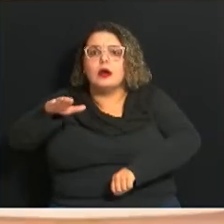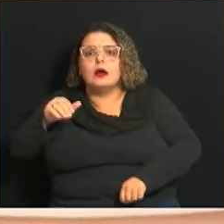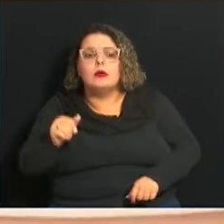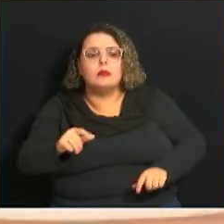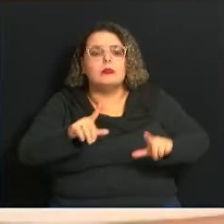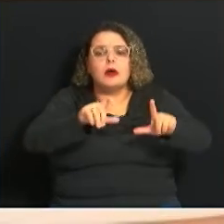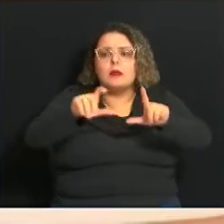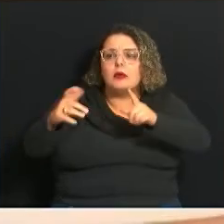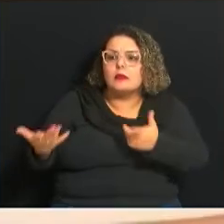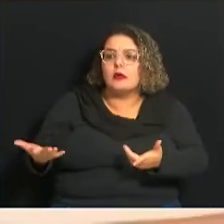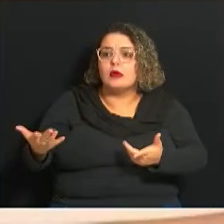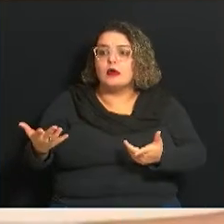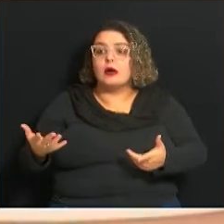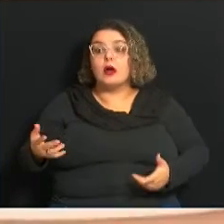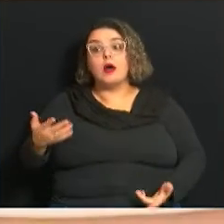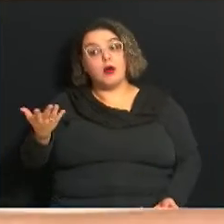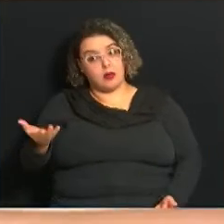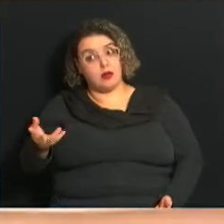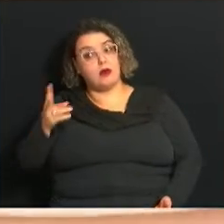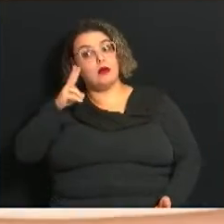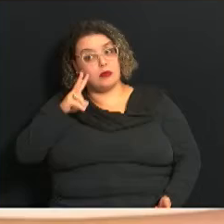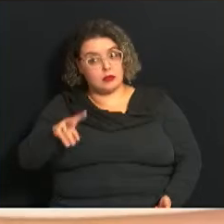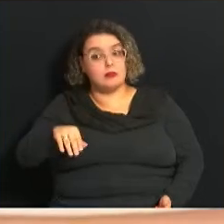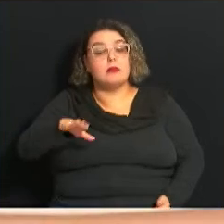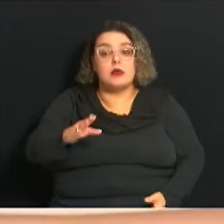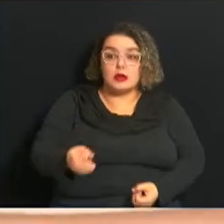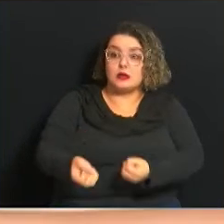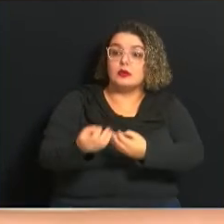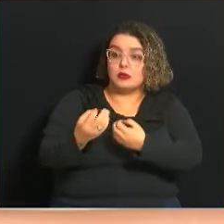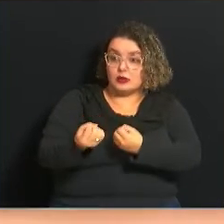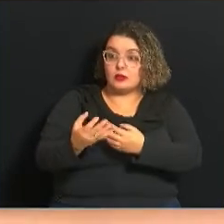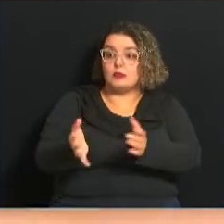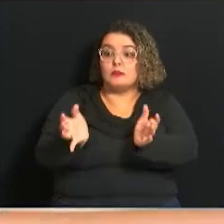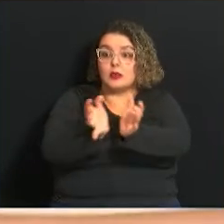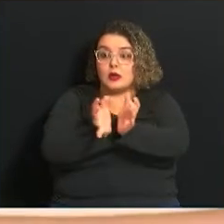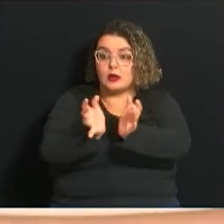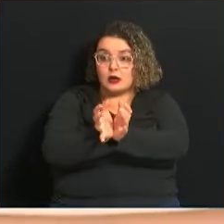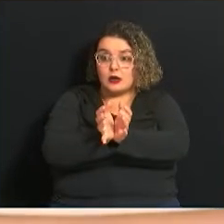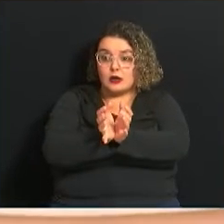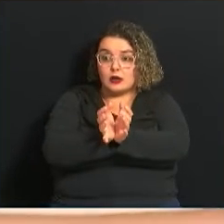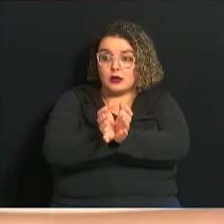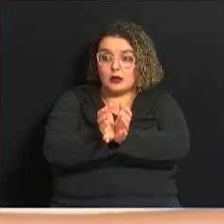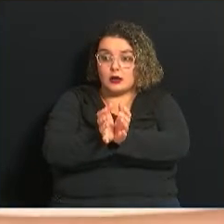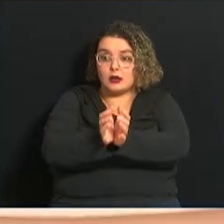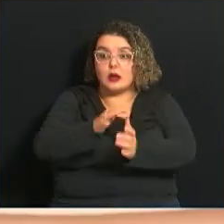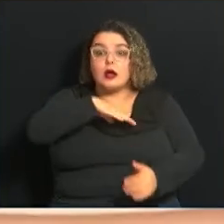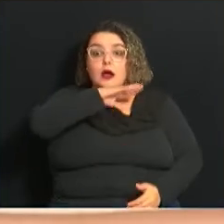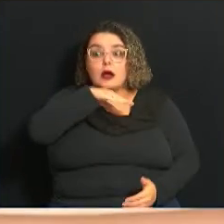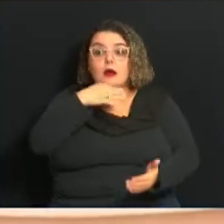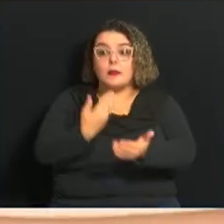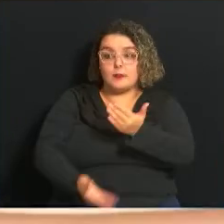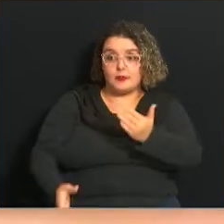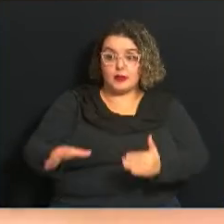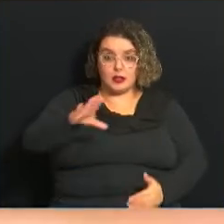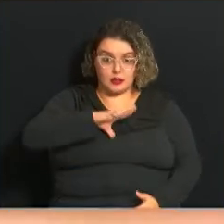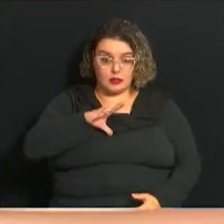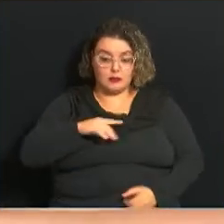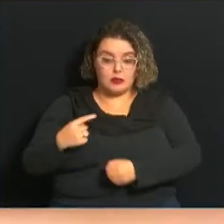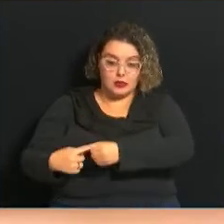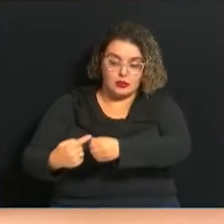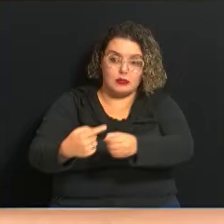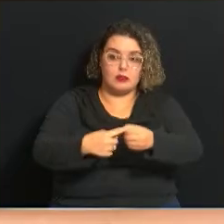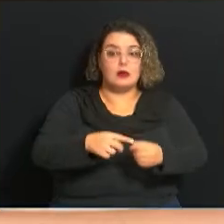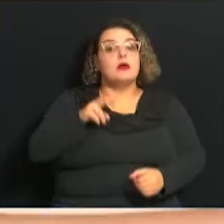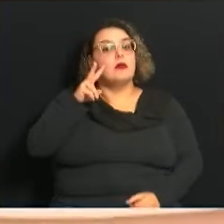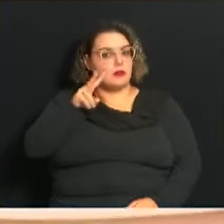ele chamou, ele falou, olha, tem mais informações dele em um grupo chamado Animais Perdidos Campinas e Regiões. Vê lá